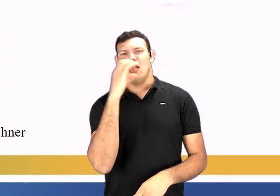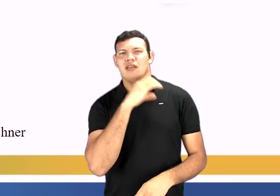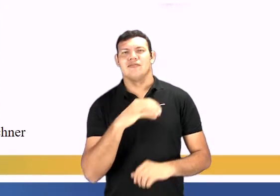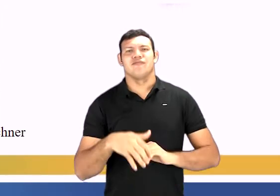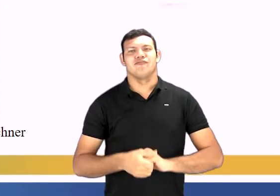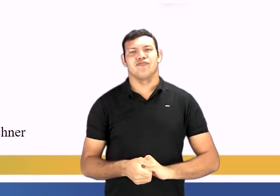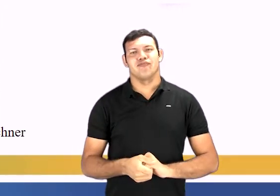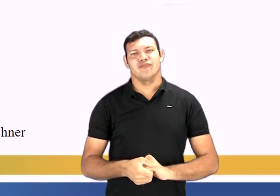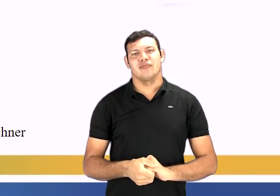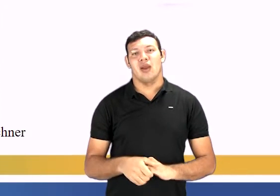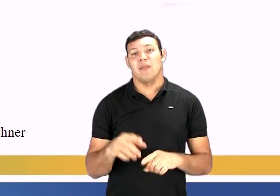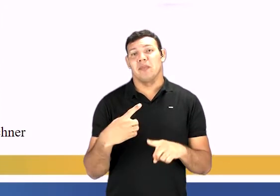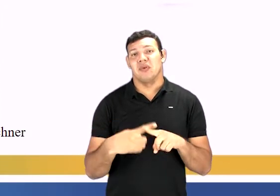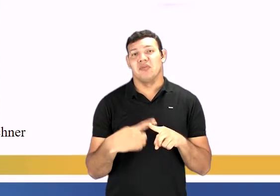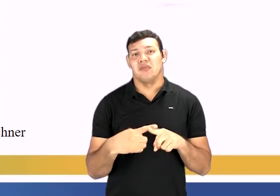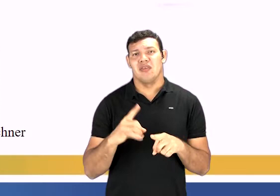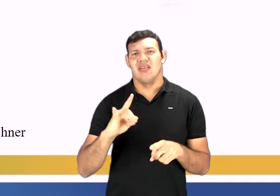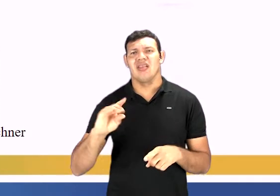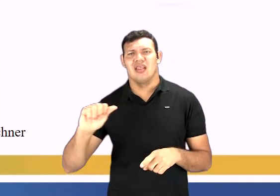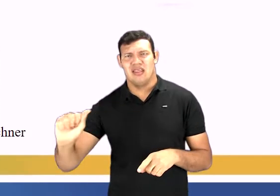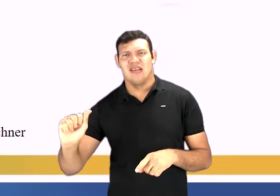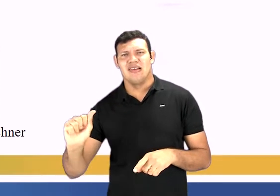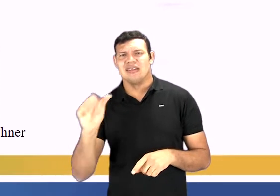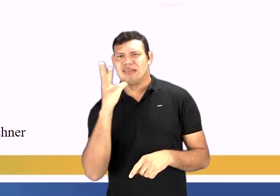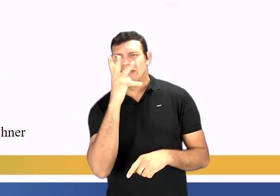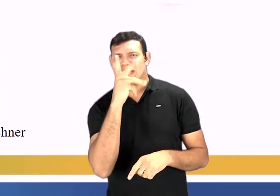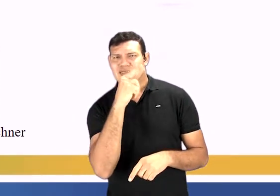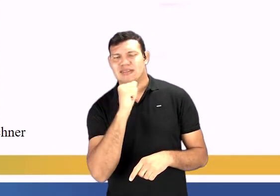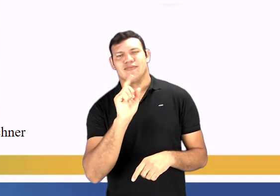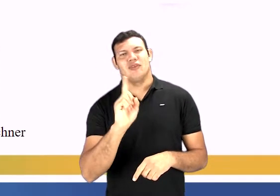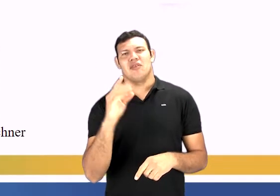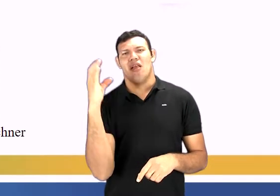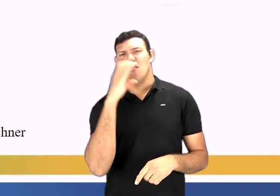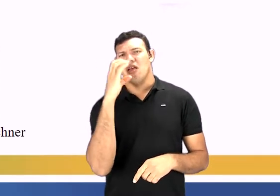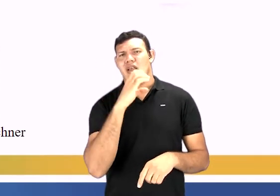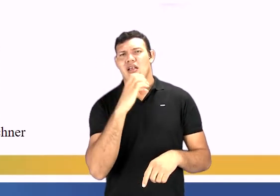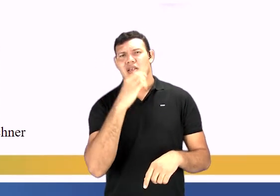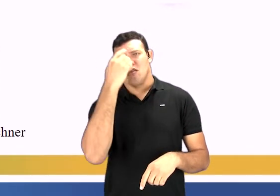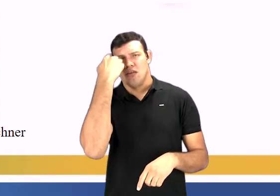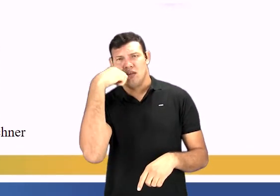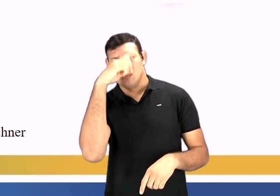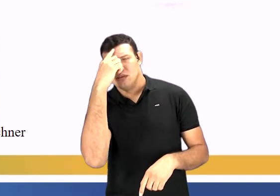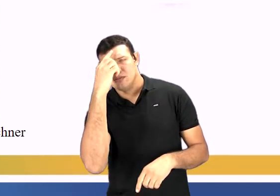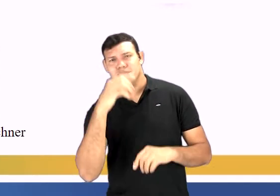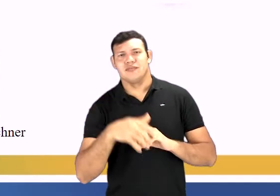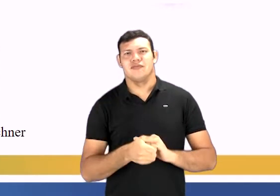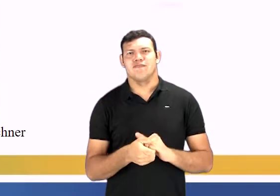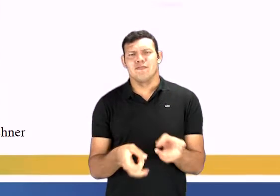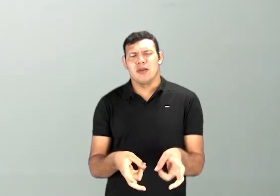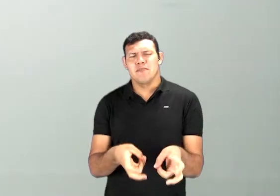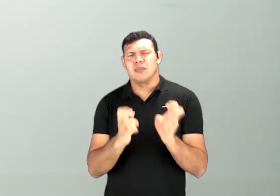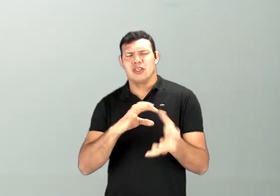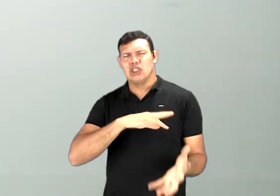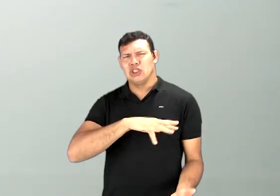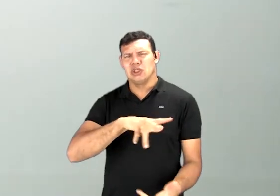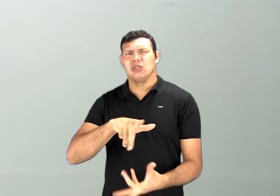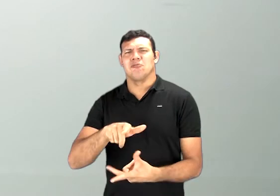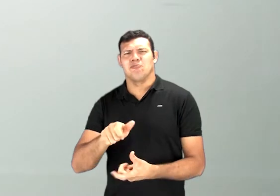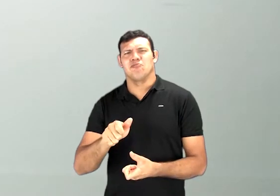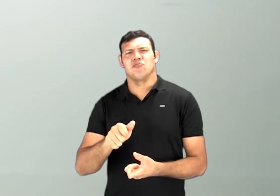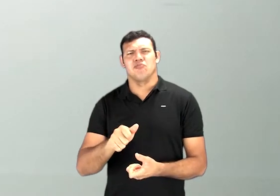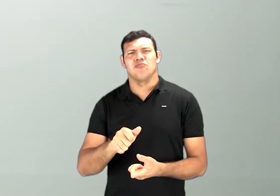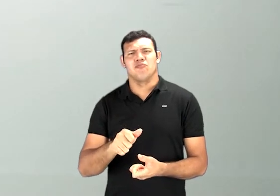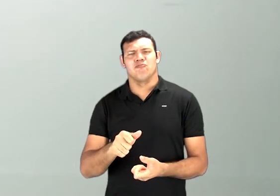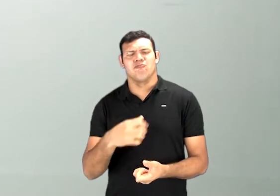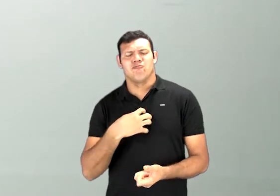demorassem agora horas, por exemplo. E isso possibilitou encontros muito rápidos e perceber o mundo de uma forma diferente, como não percebiam